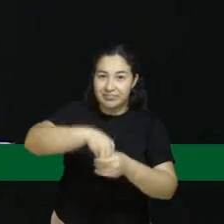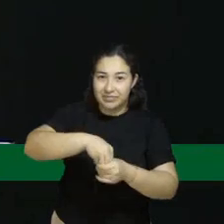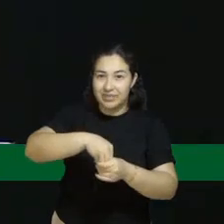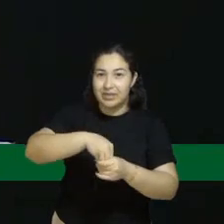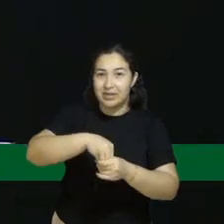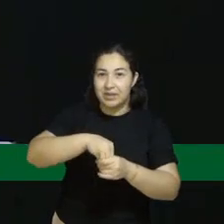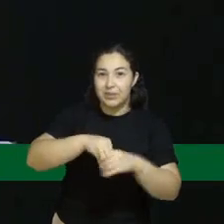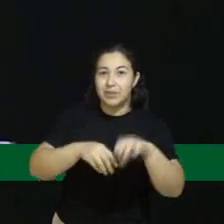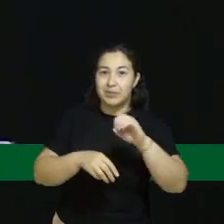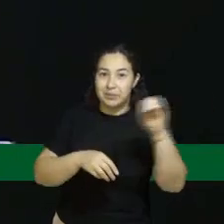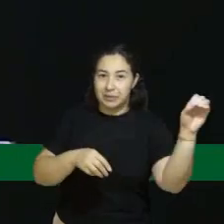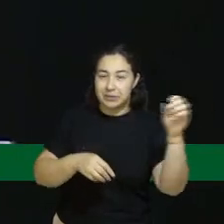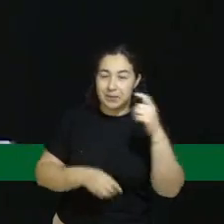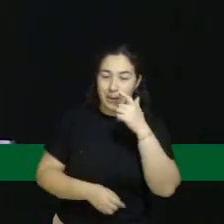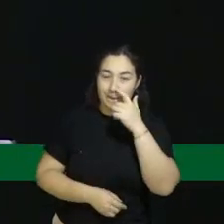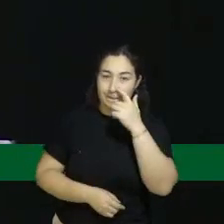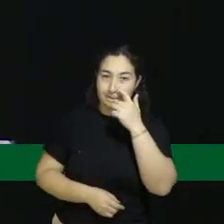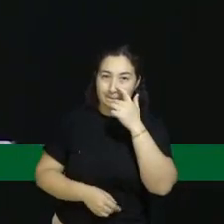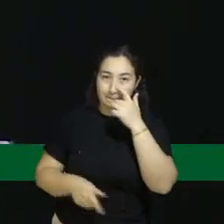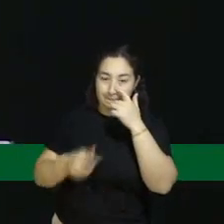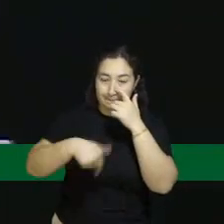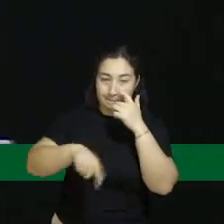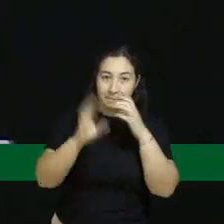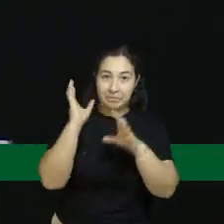Oeste. Somos em 30...